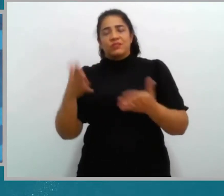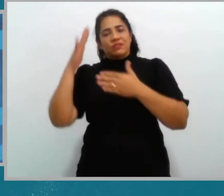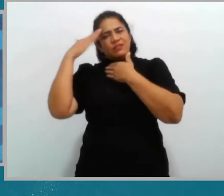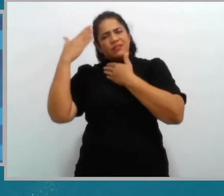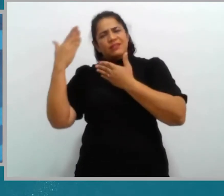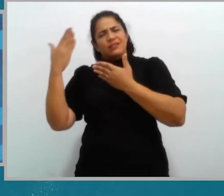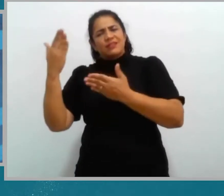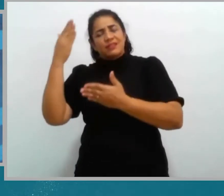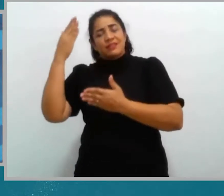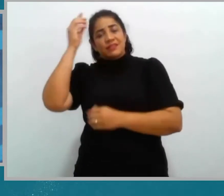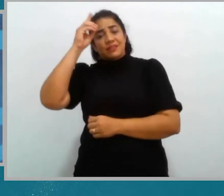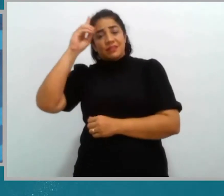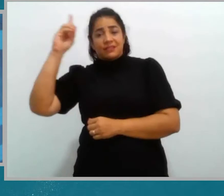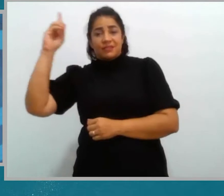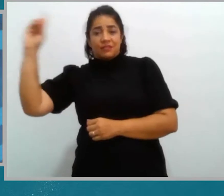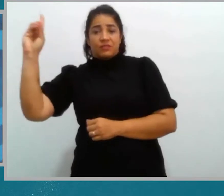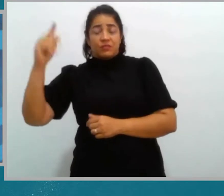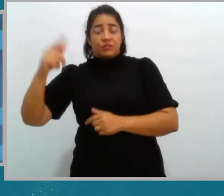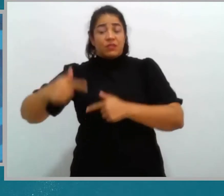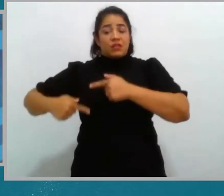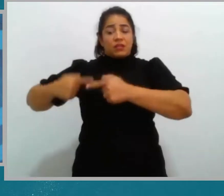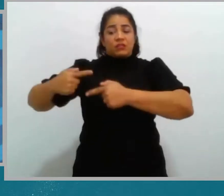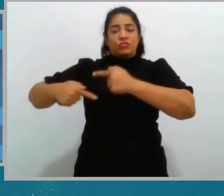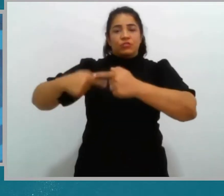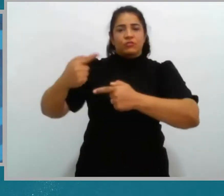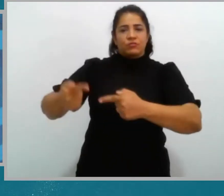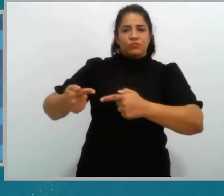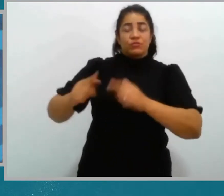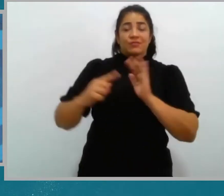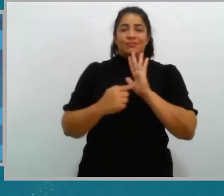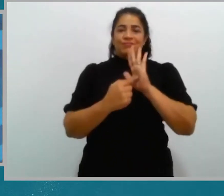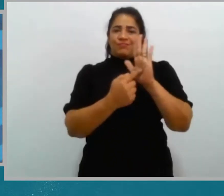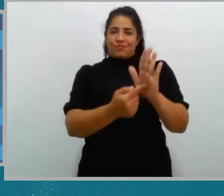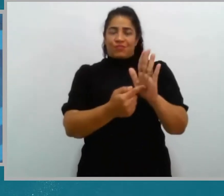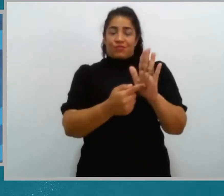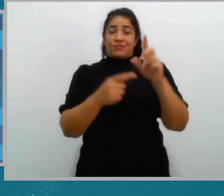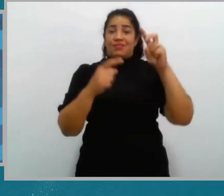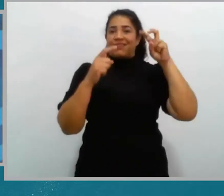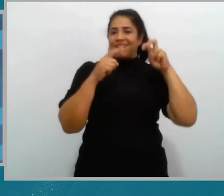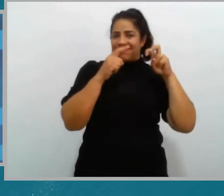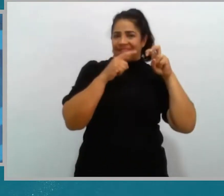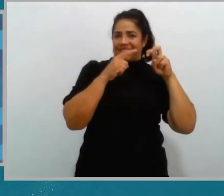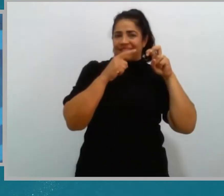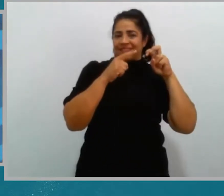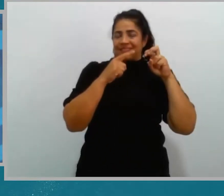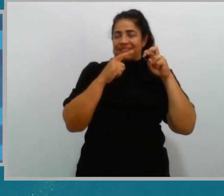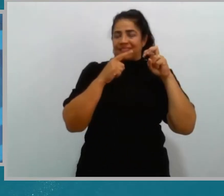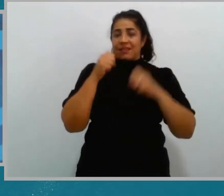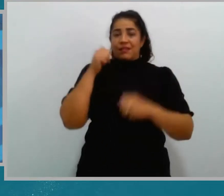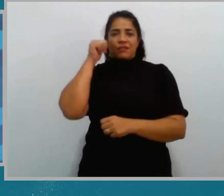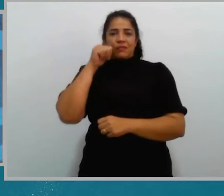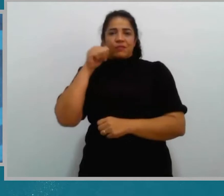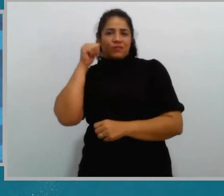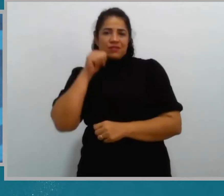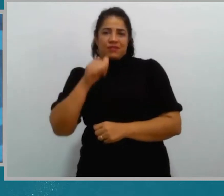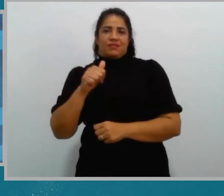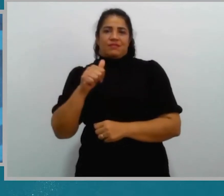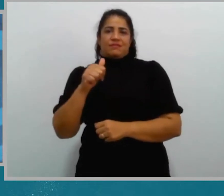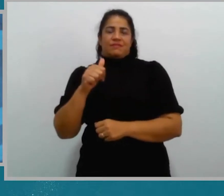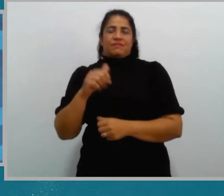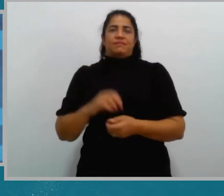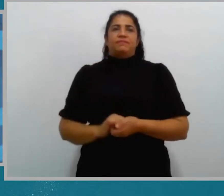de Jesus há o registro da quinta mulher. Não ficou nas 4. Também não quer dizer,